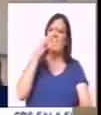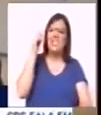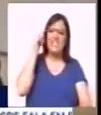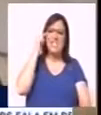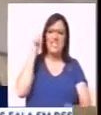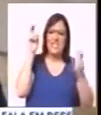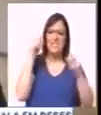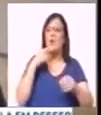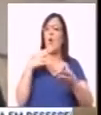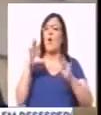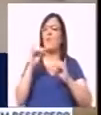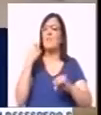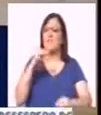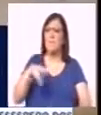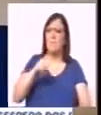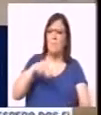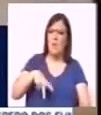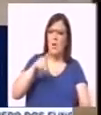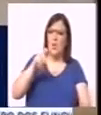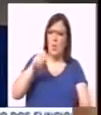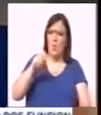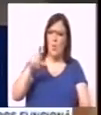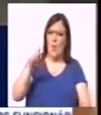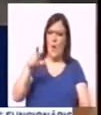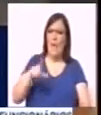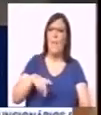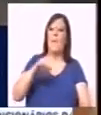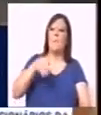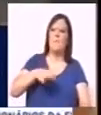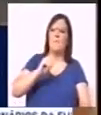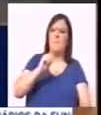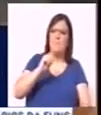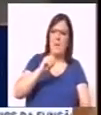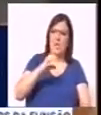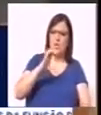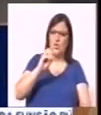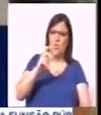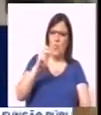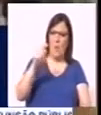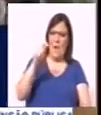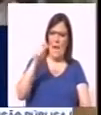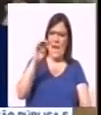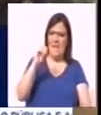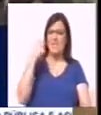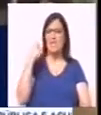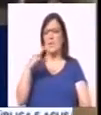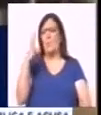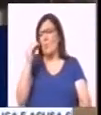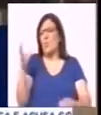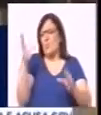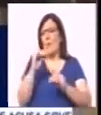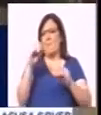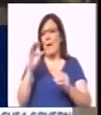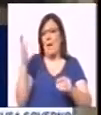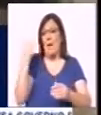conversas que teve com Manuel Laranjeira, com Teixeira de Pascoais, com Miguel de Unamuno e muitos outros que por cá passaram nessa